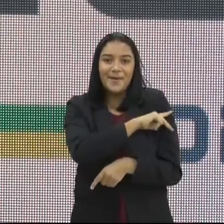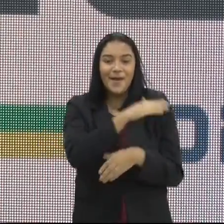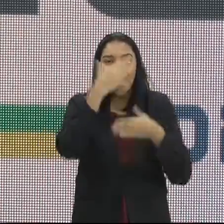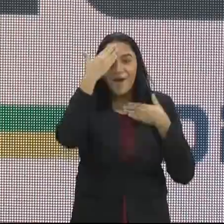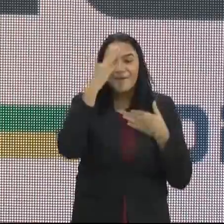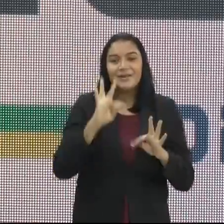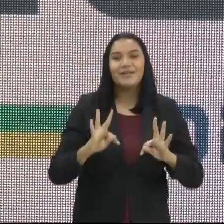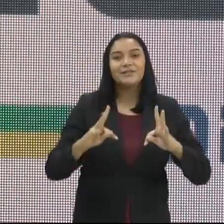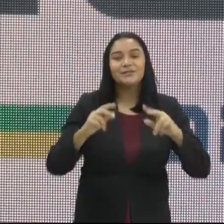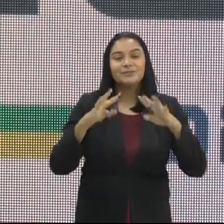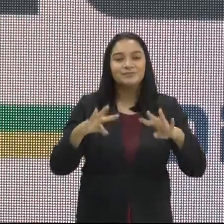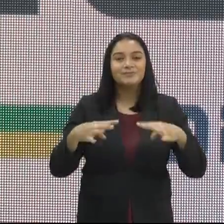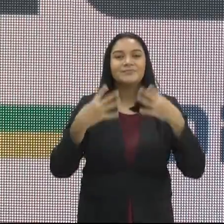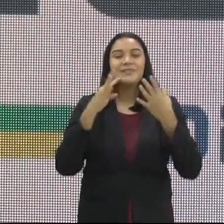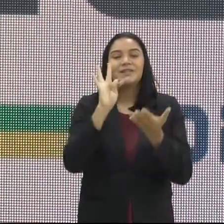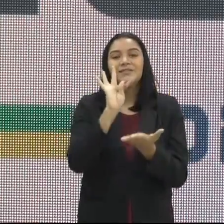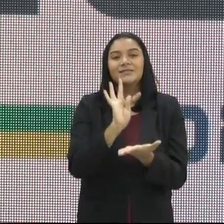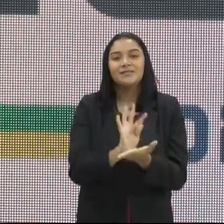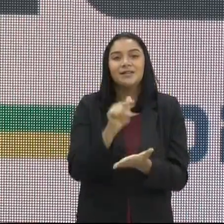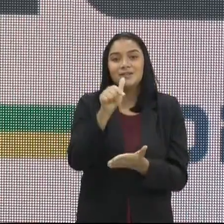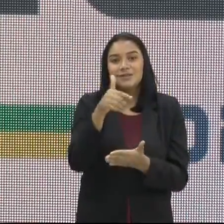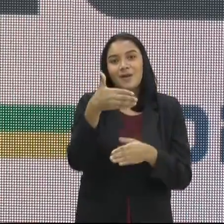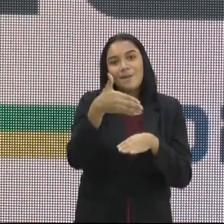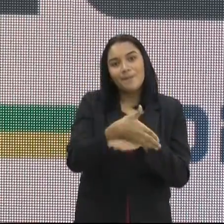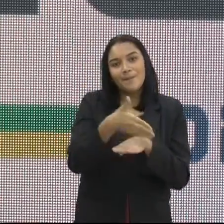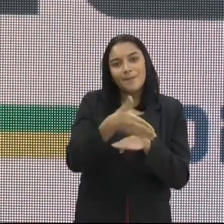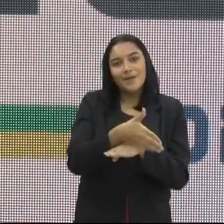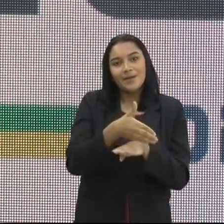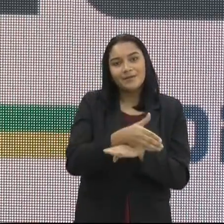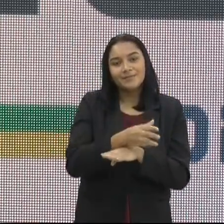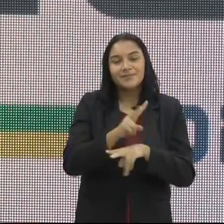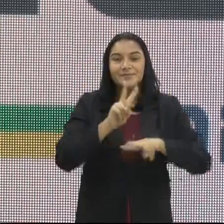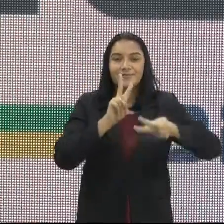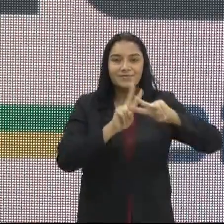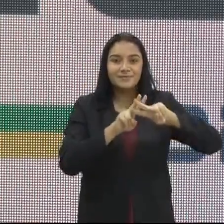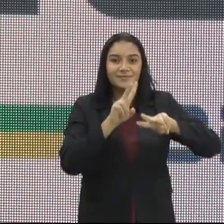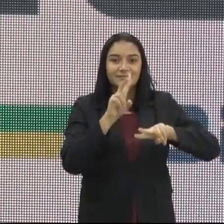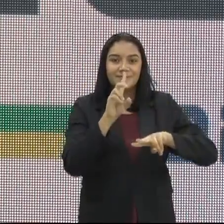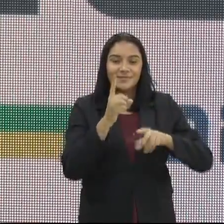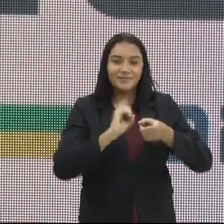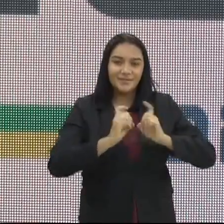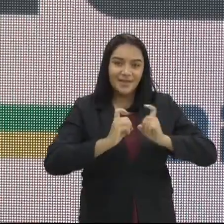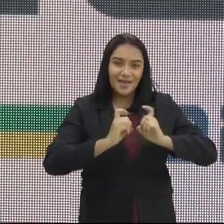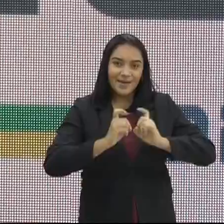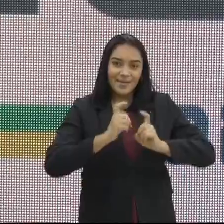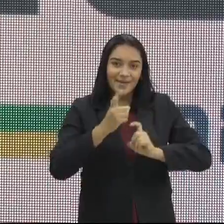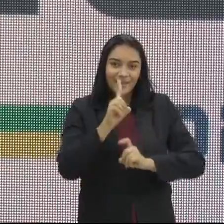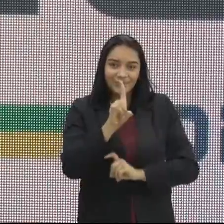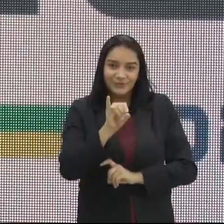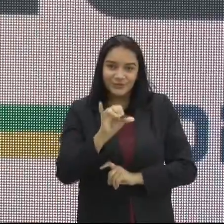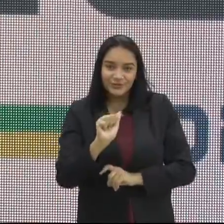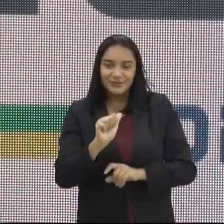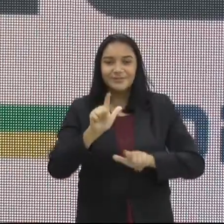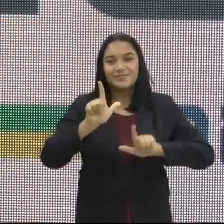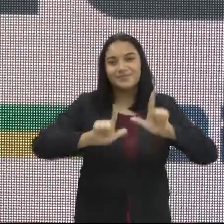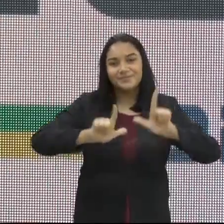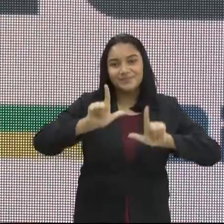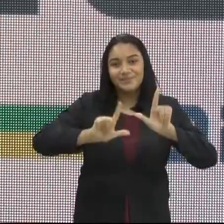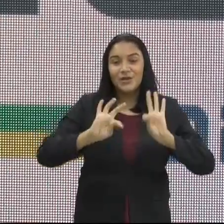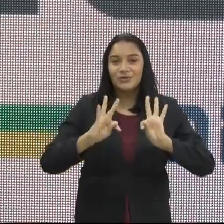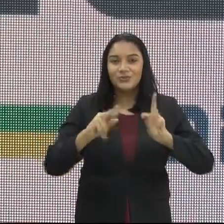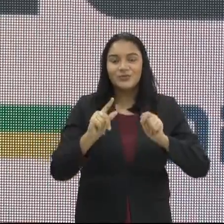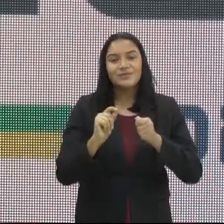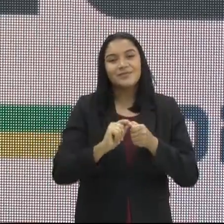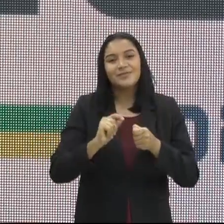obrigado, piauiense. Muito obrigado, teresinense, pela sua participação através da hashtag Debate na Udia TV. Nós fizemos tudo isso para te